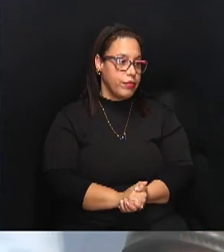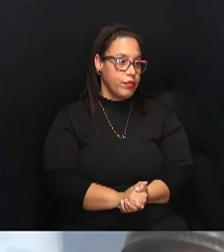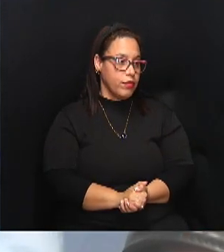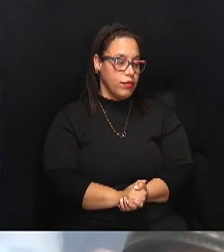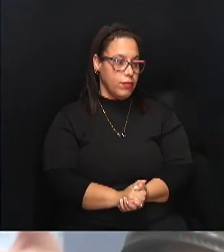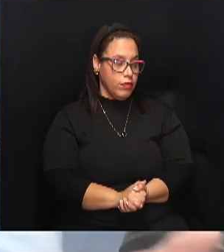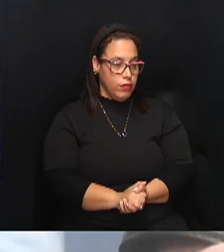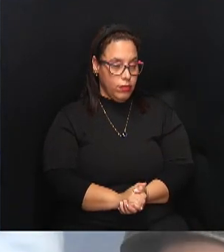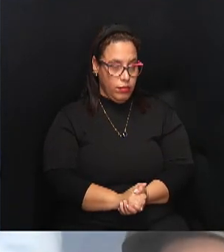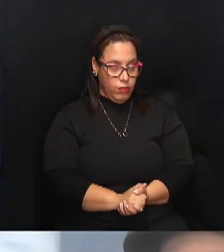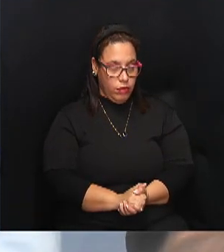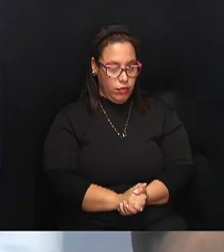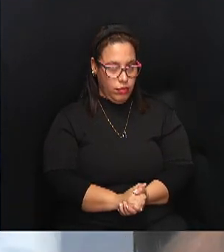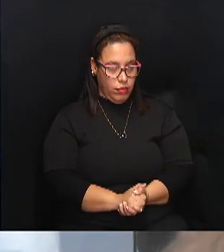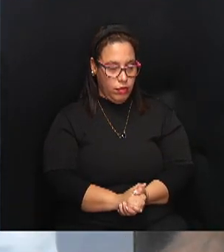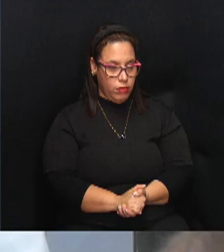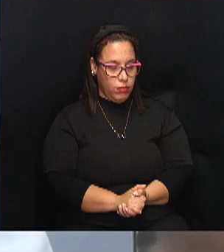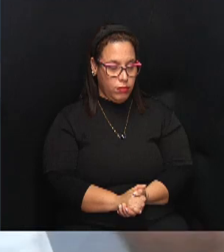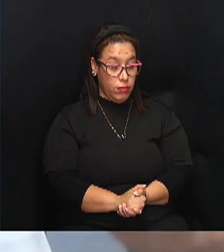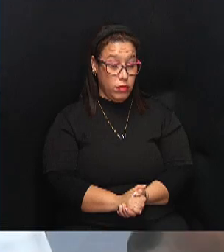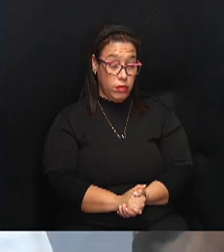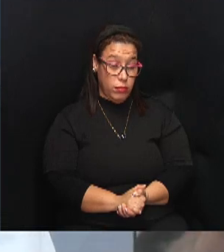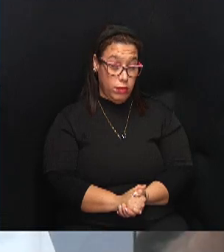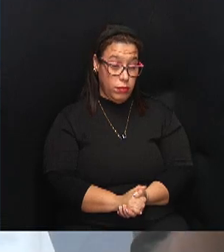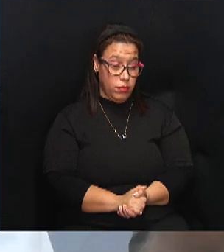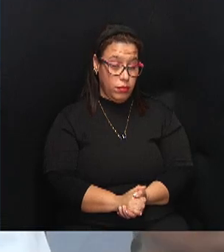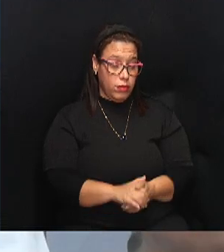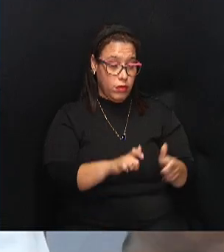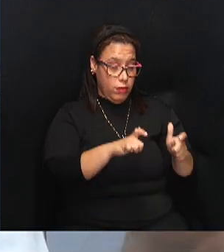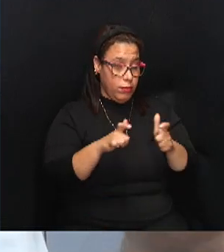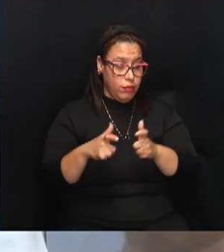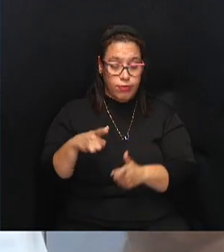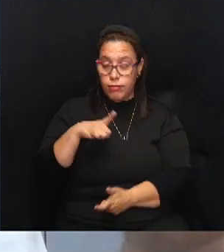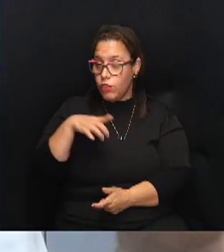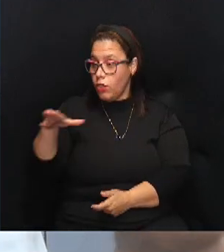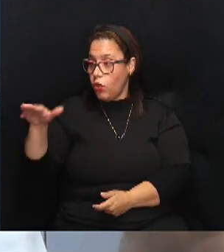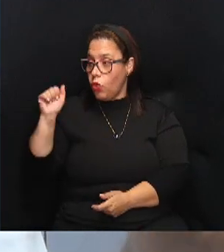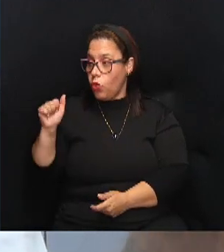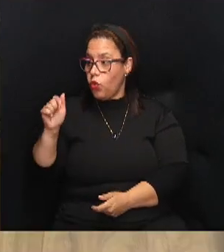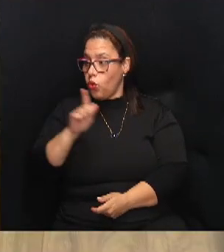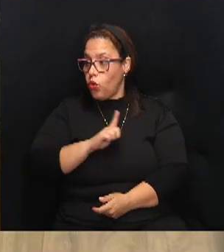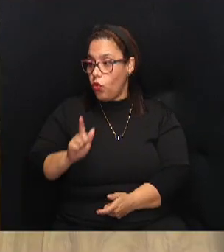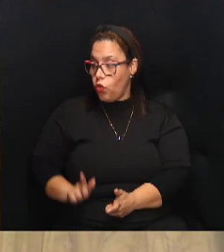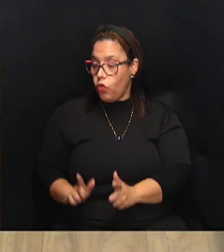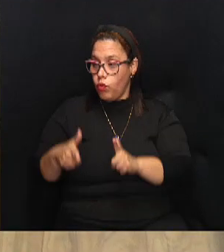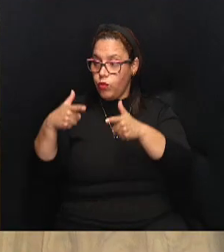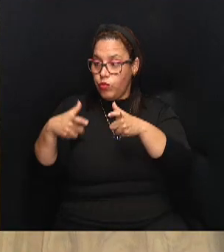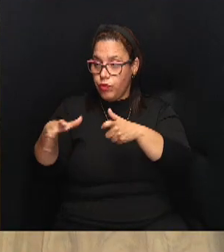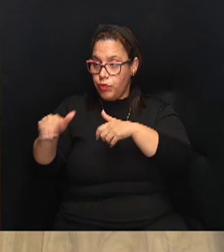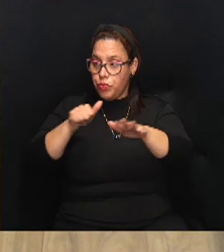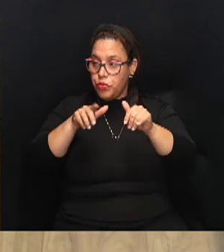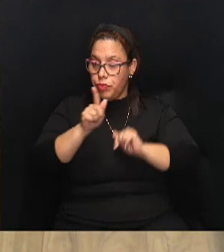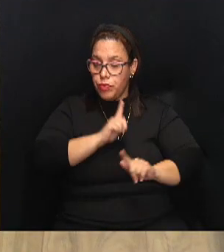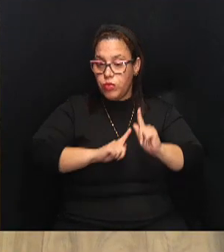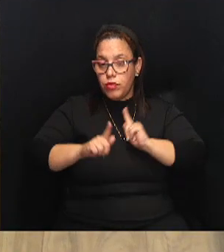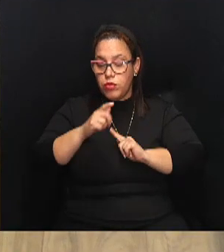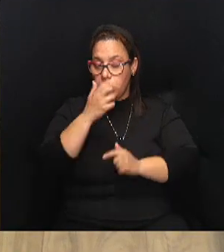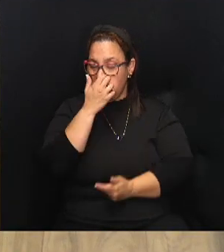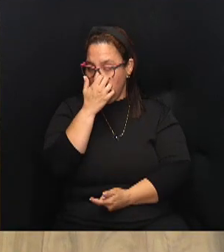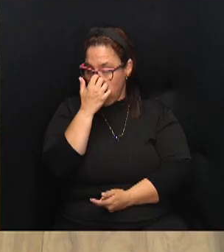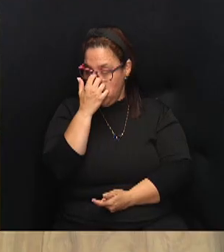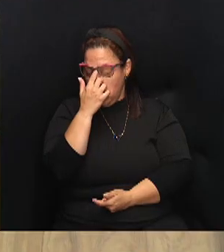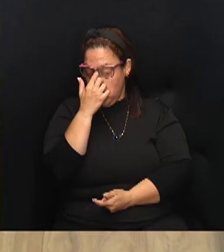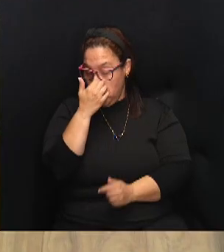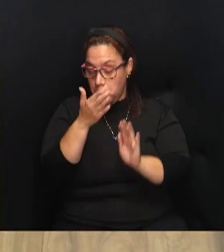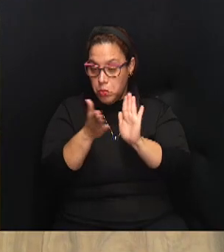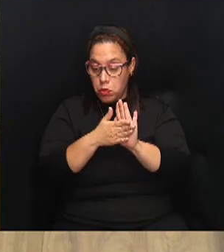maneira com que tem à disposição do momento. Que nesses estabelecimentos a gente tem o que chama governança local, né? A gente chama todos os gestores mostram